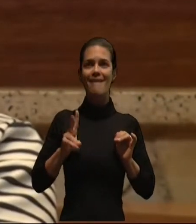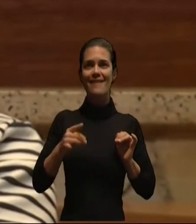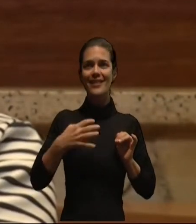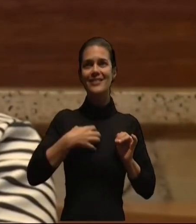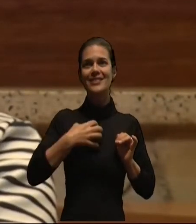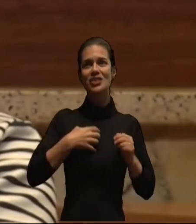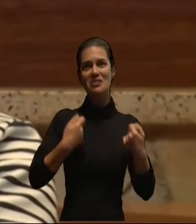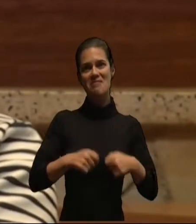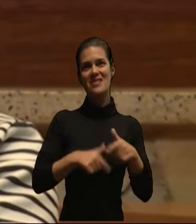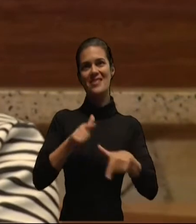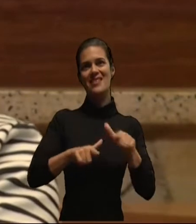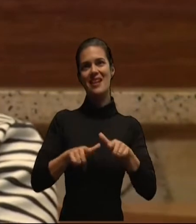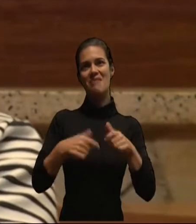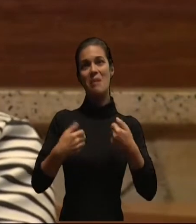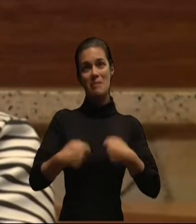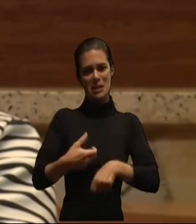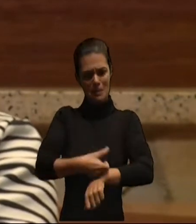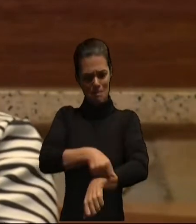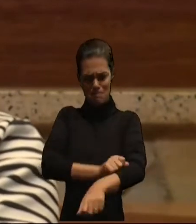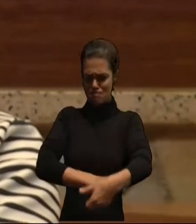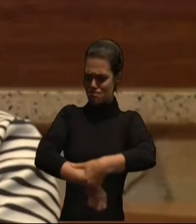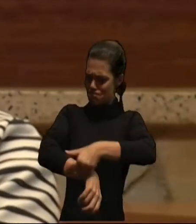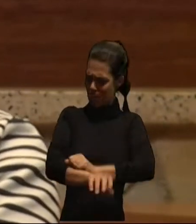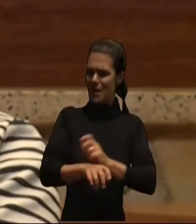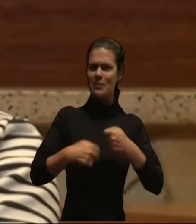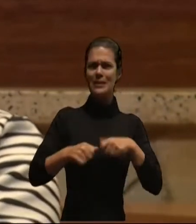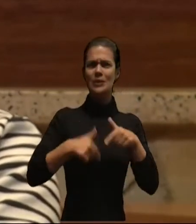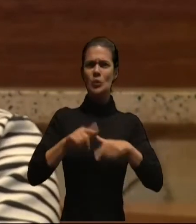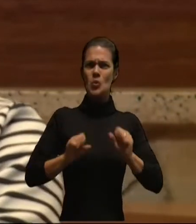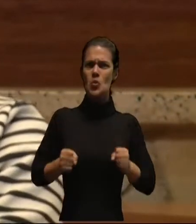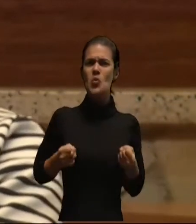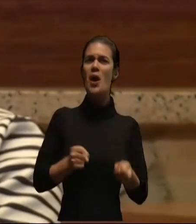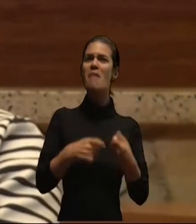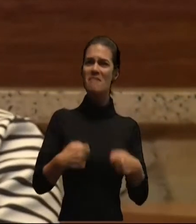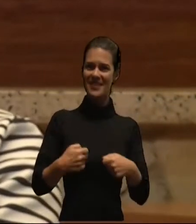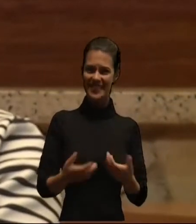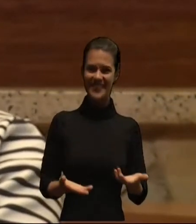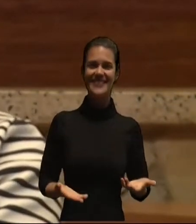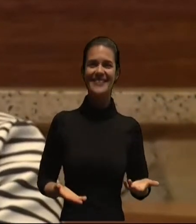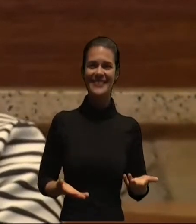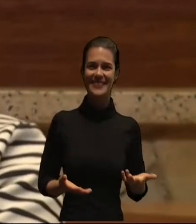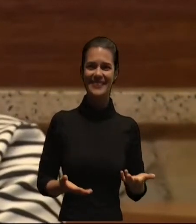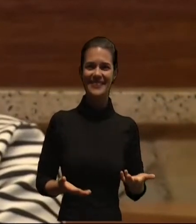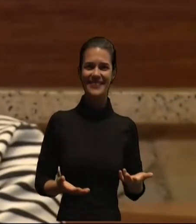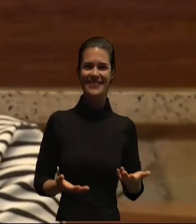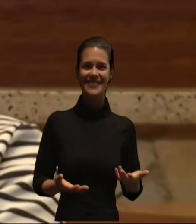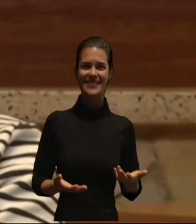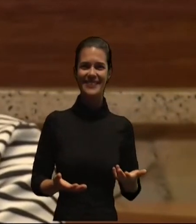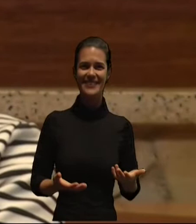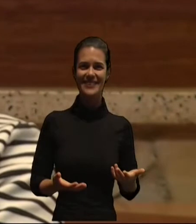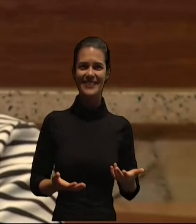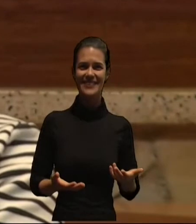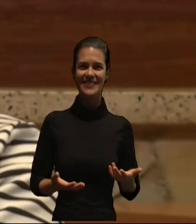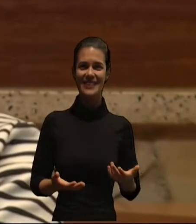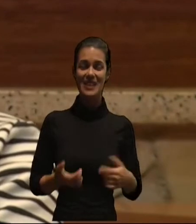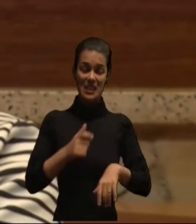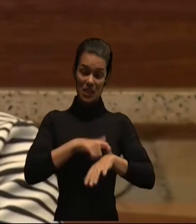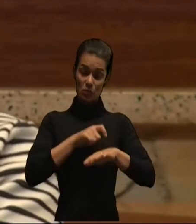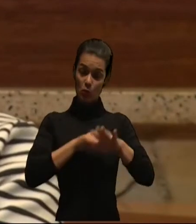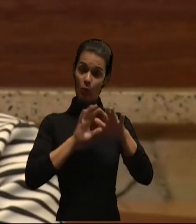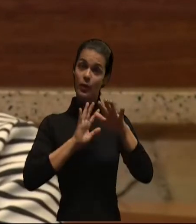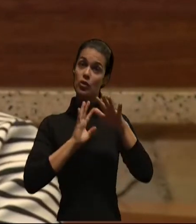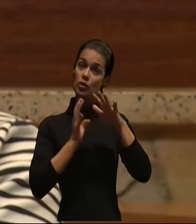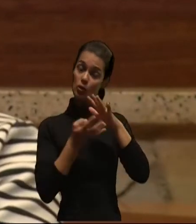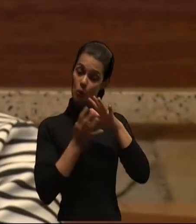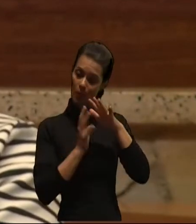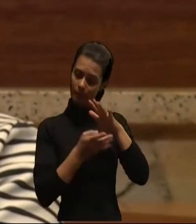que nesse tempo de confinamento, nós temos que analisar uma série de atitudes da nossa vida e